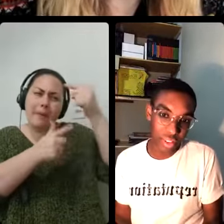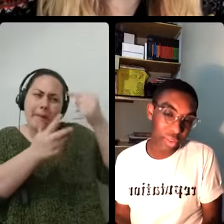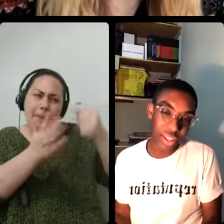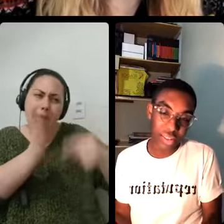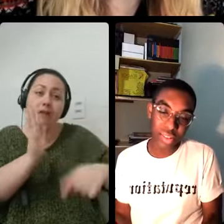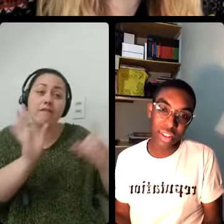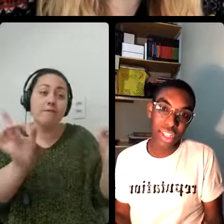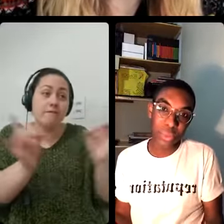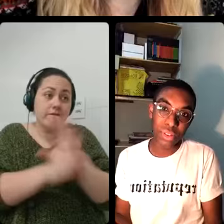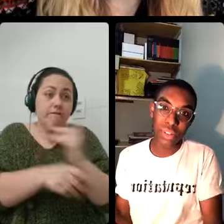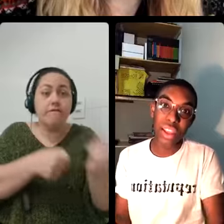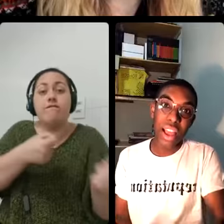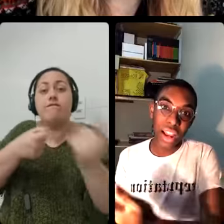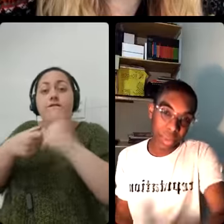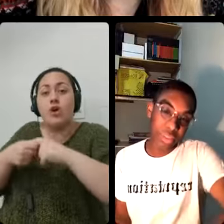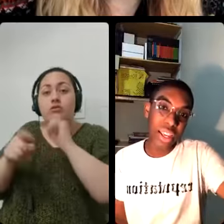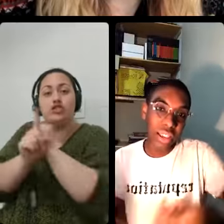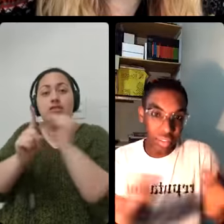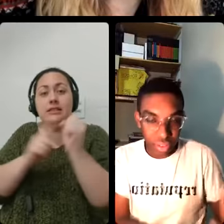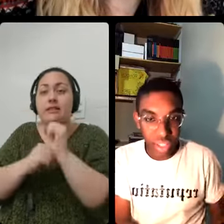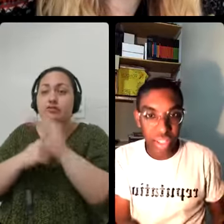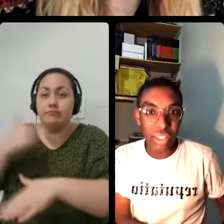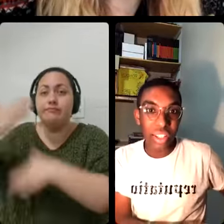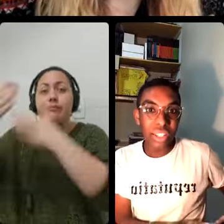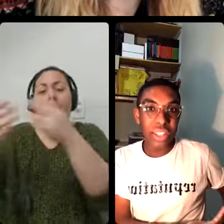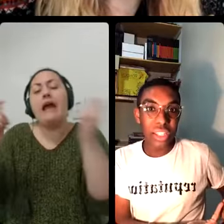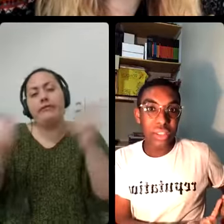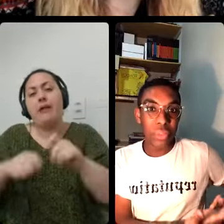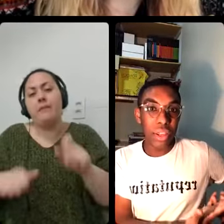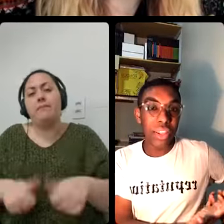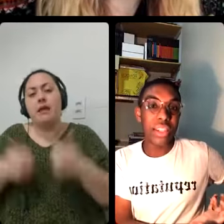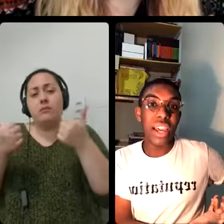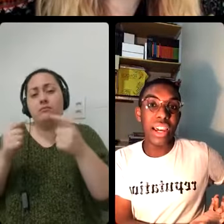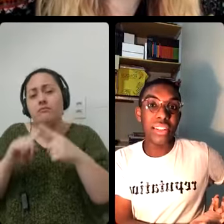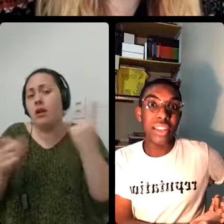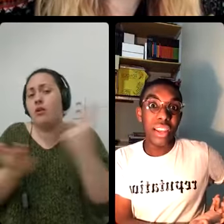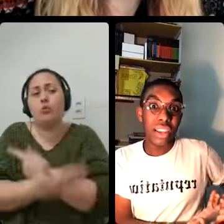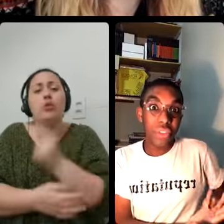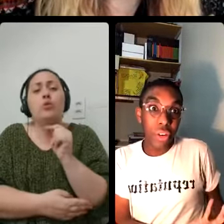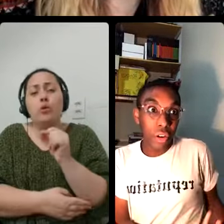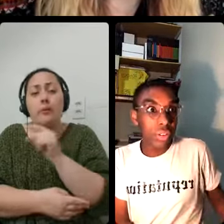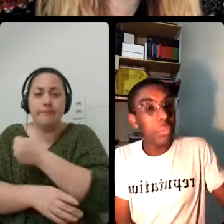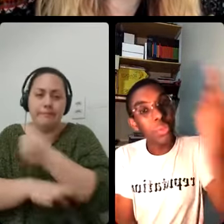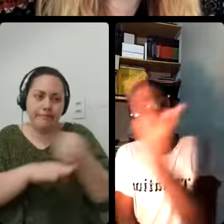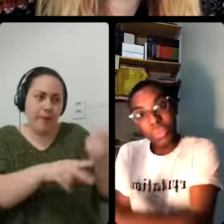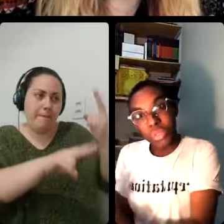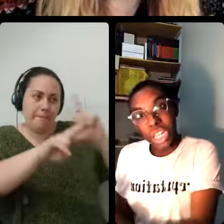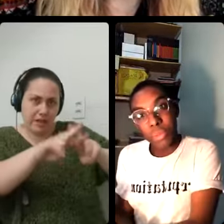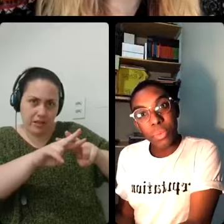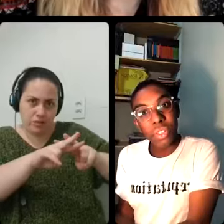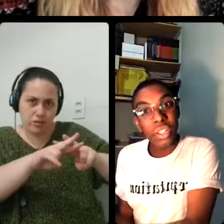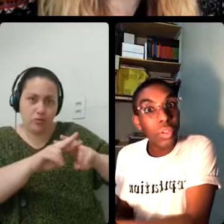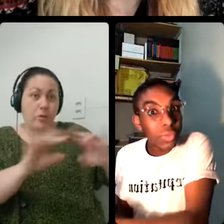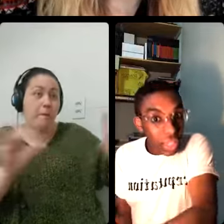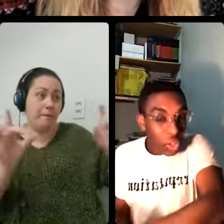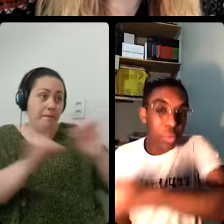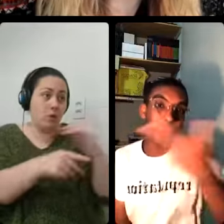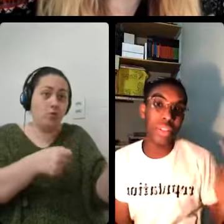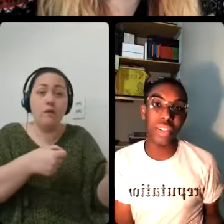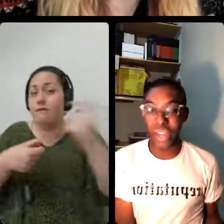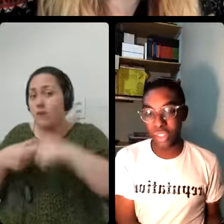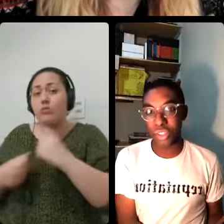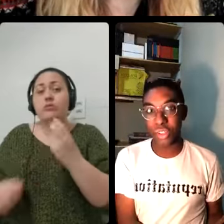gente vê não é isso, né? As pessoas acabam saindo das penitenciárias e voltam para o mundo do crime porque não